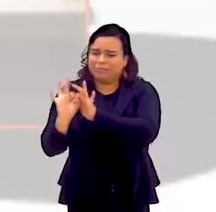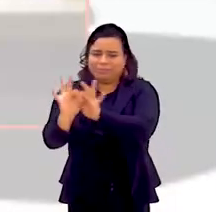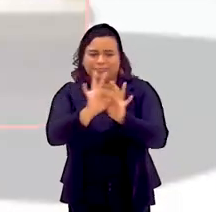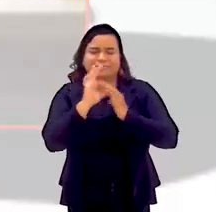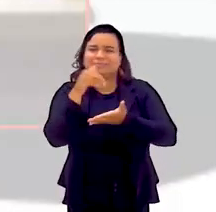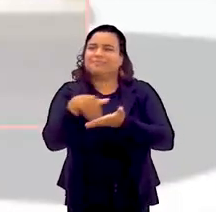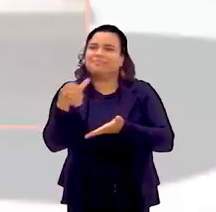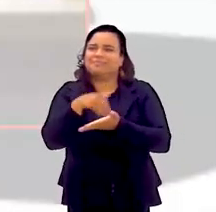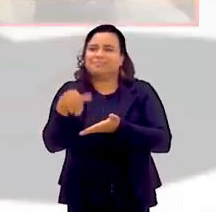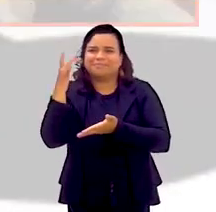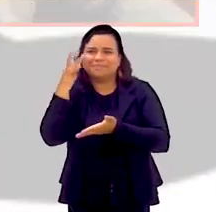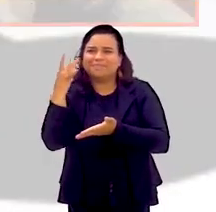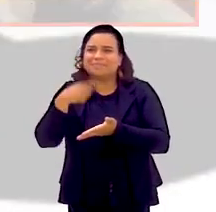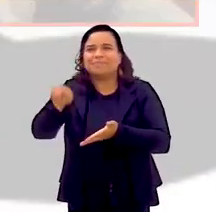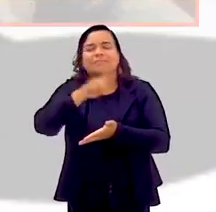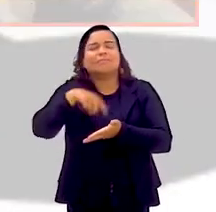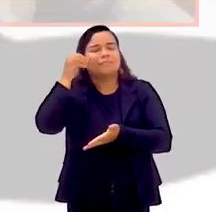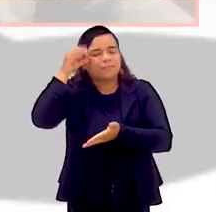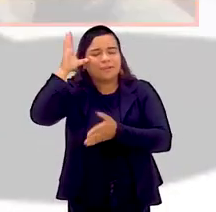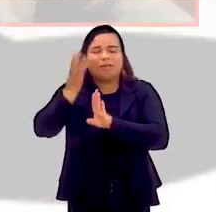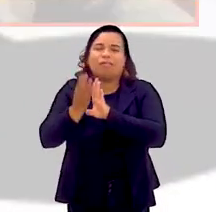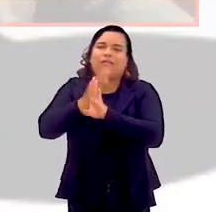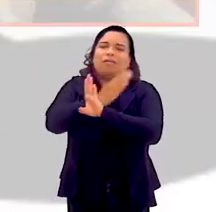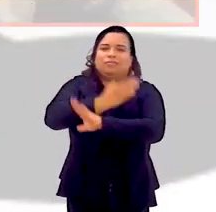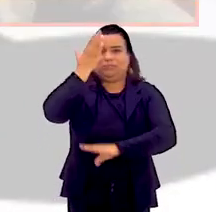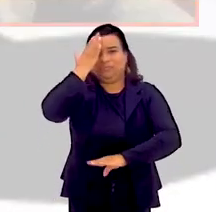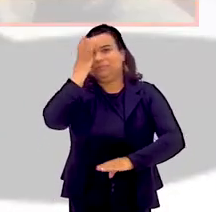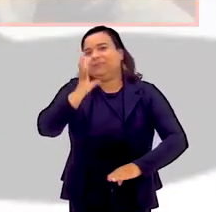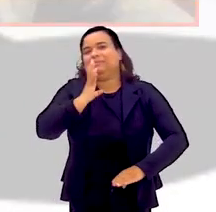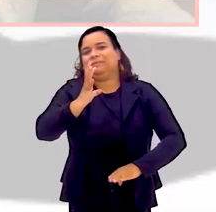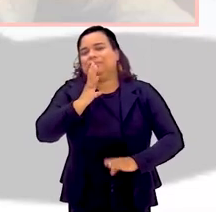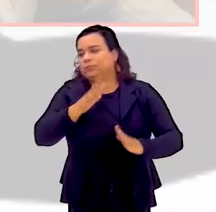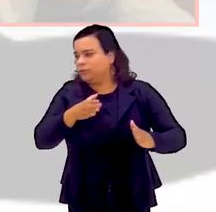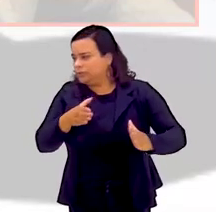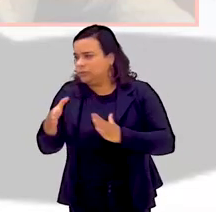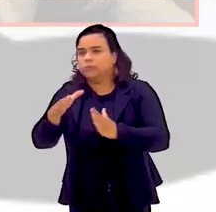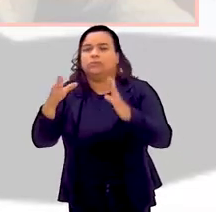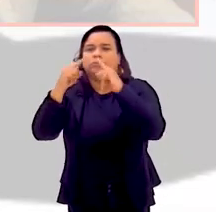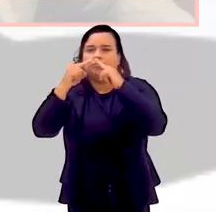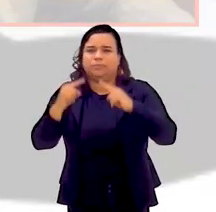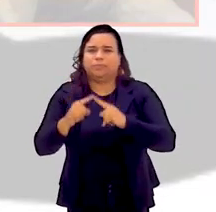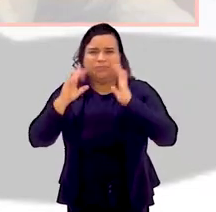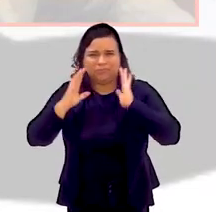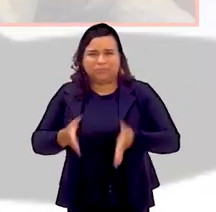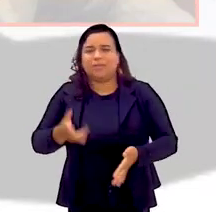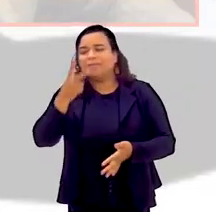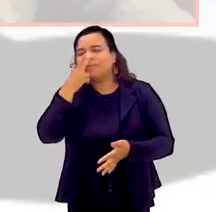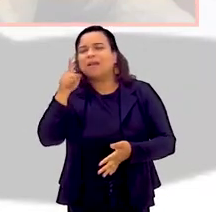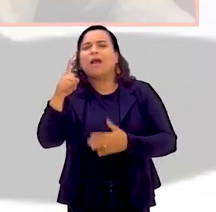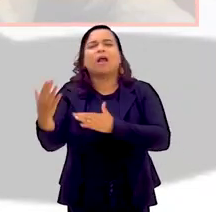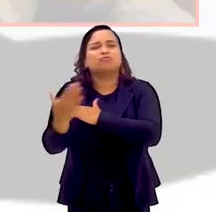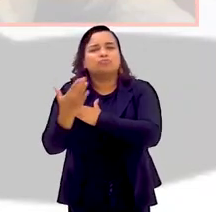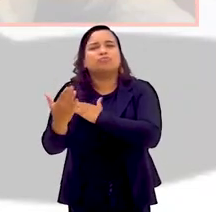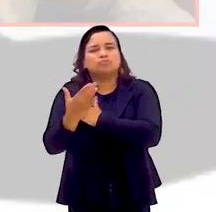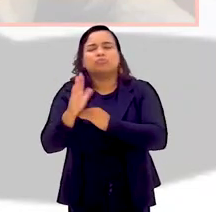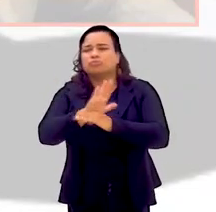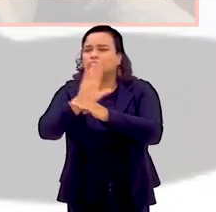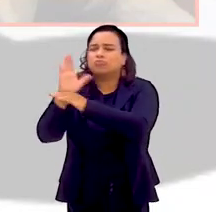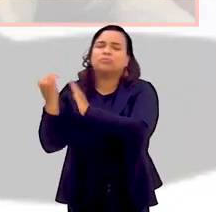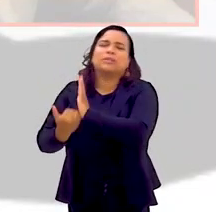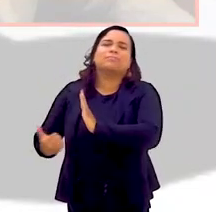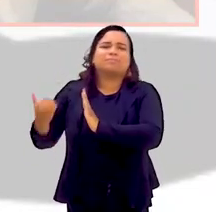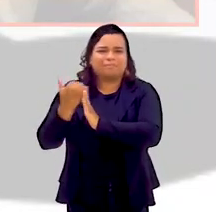acha que esse conhecimento prévio e esse caminho já trilhado vai nos ajudar